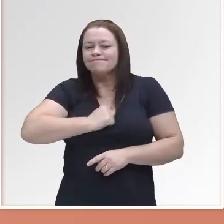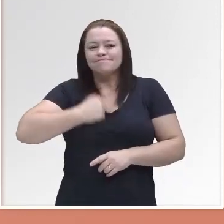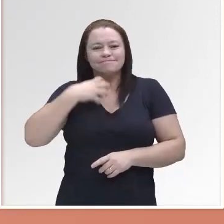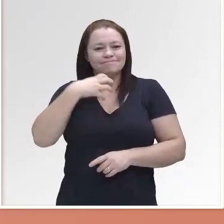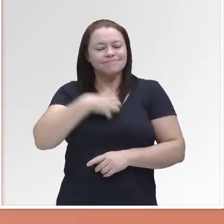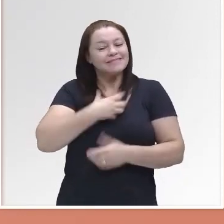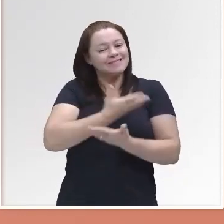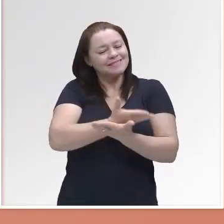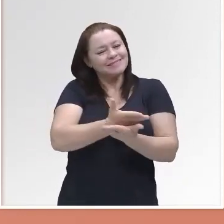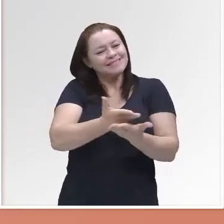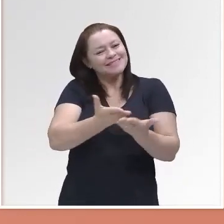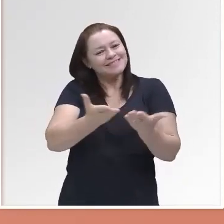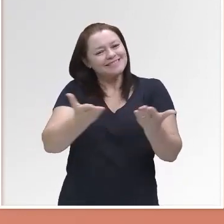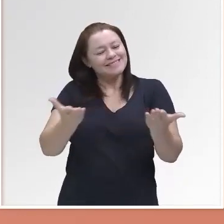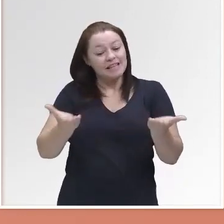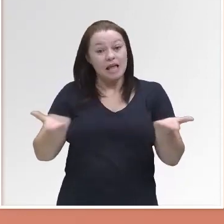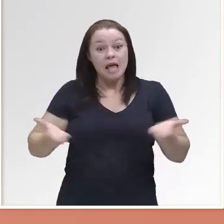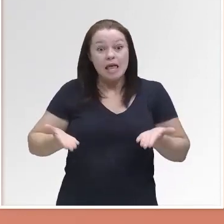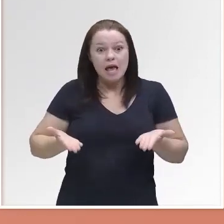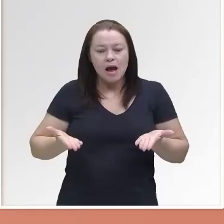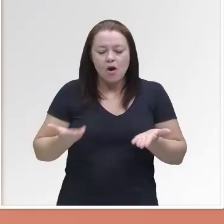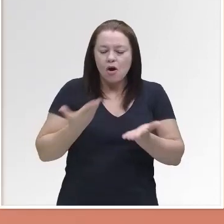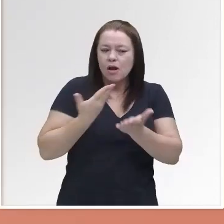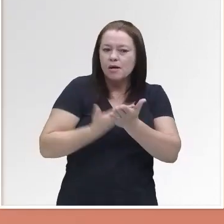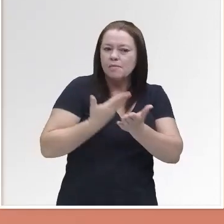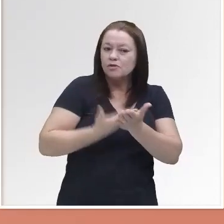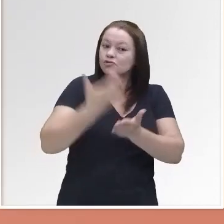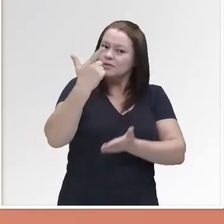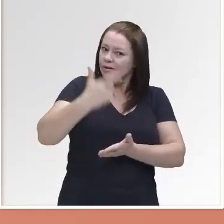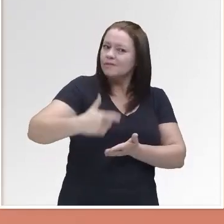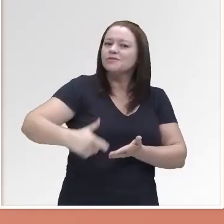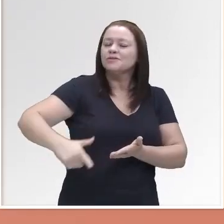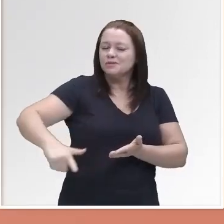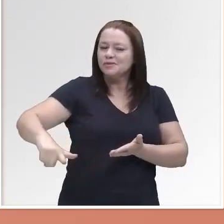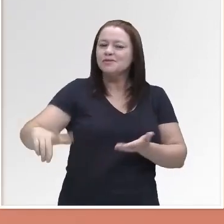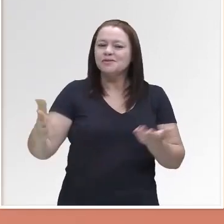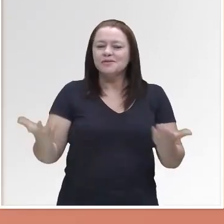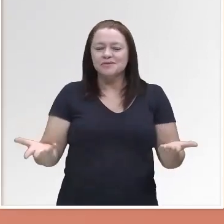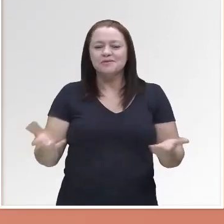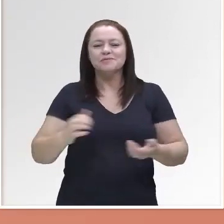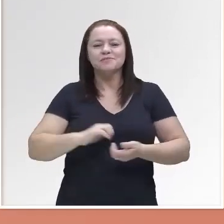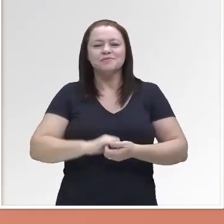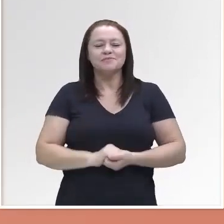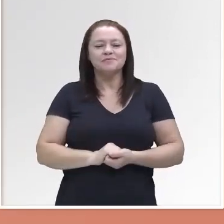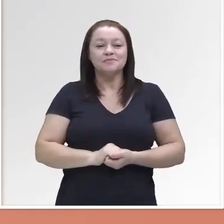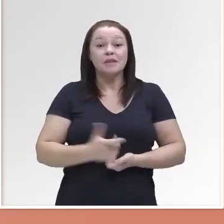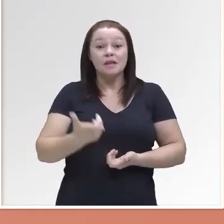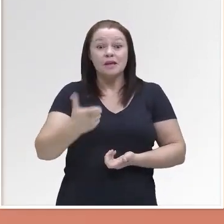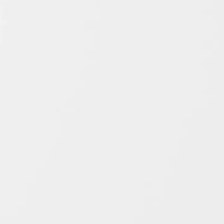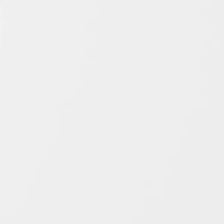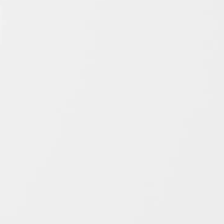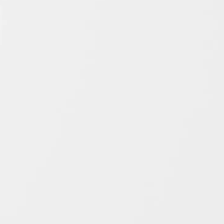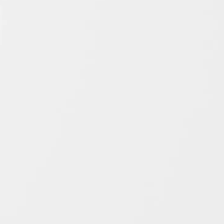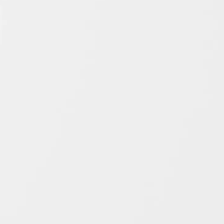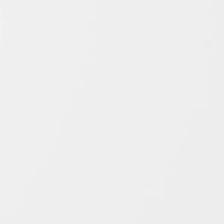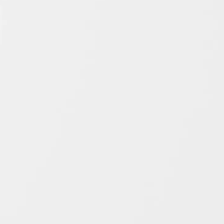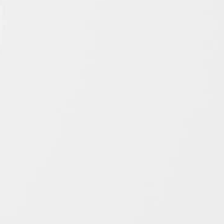estamos aqui para estudar novamente. E hoje vai ter muita novidade.